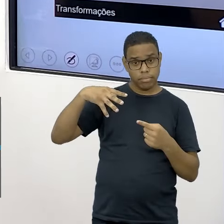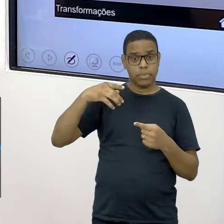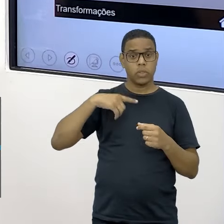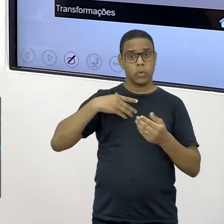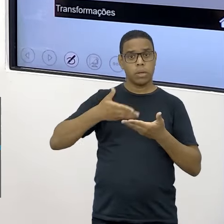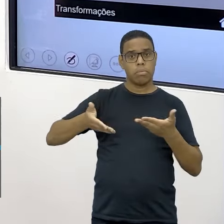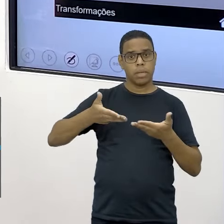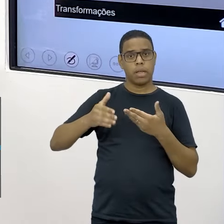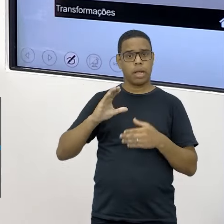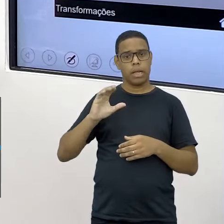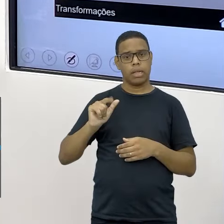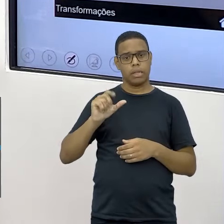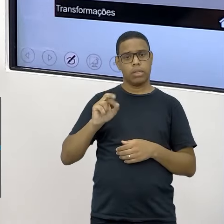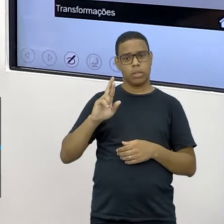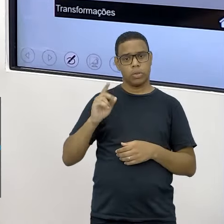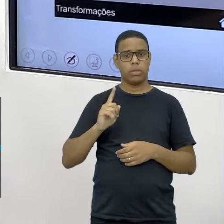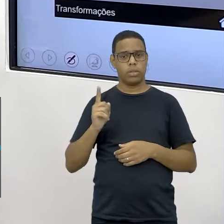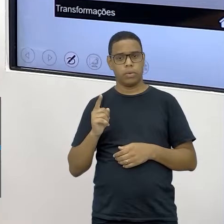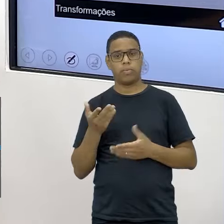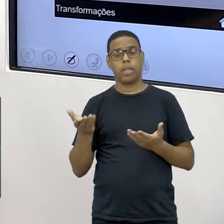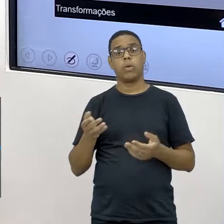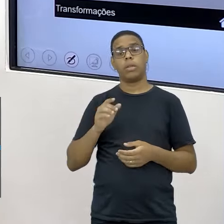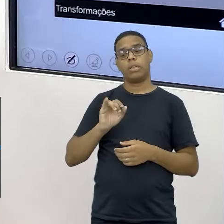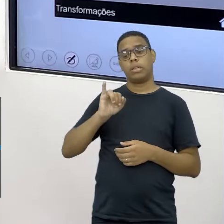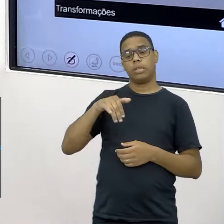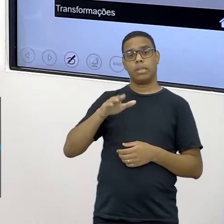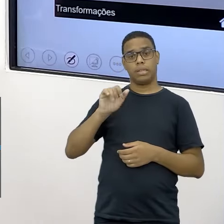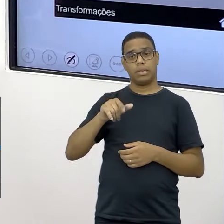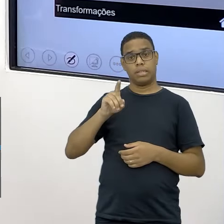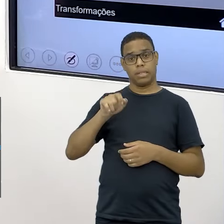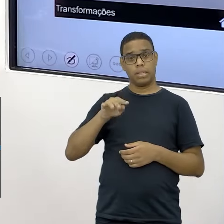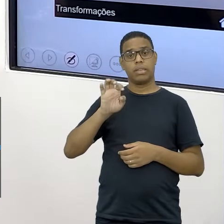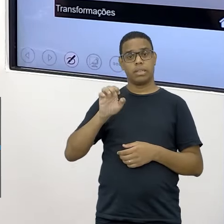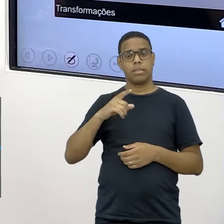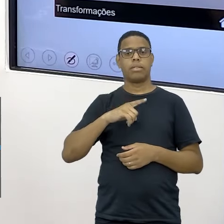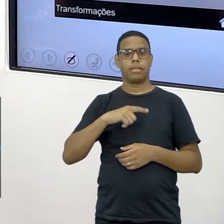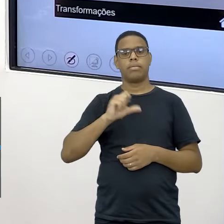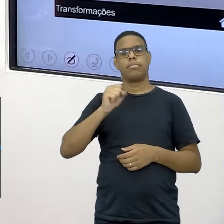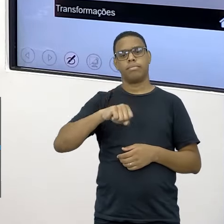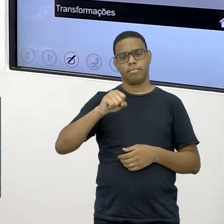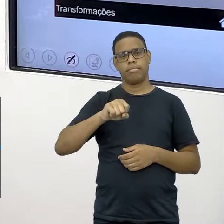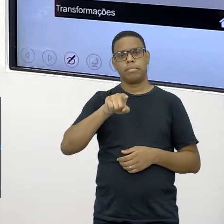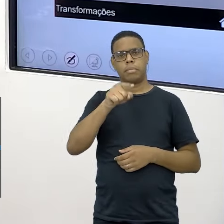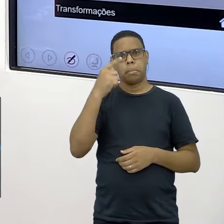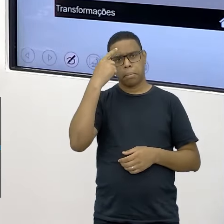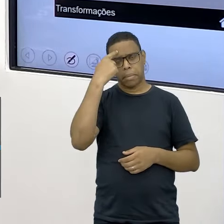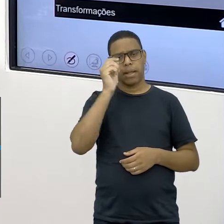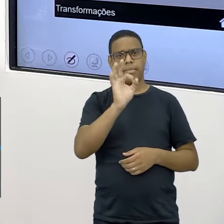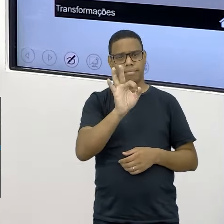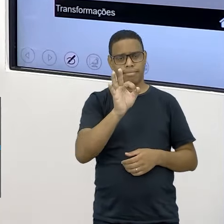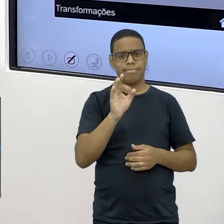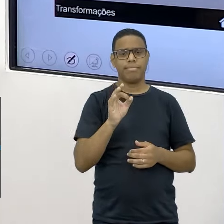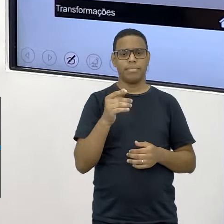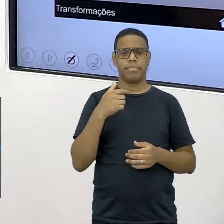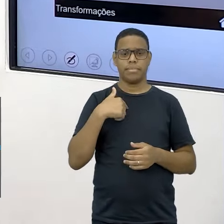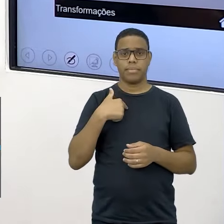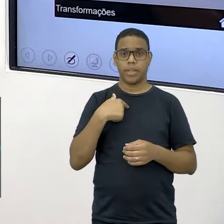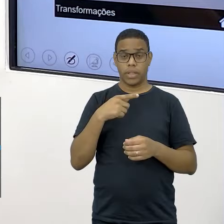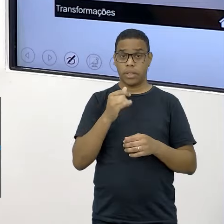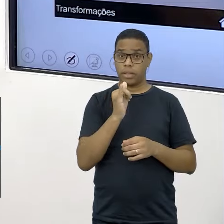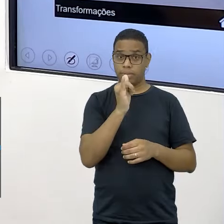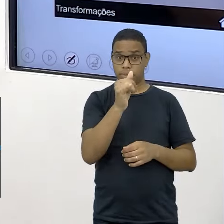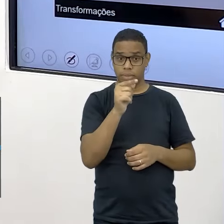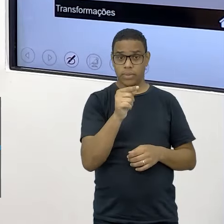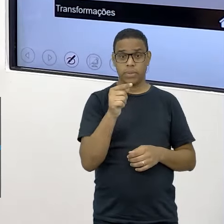essa perda. Agora, na lâmpada incandescente, tem. É isso mesmo que você está pensando. Eu estou tentando te convencer a